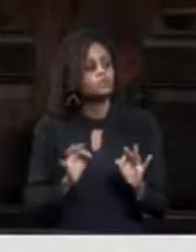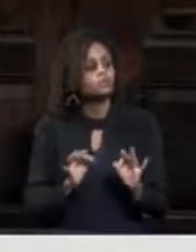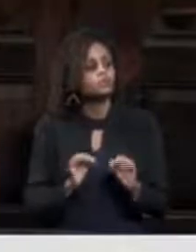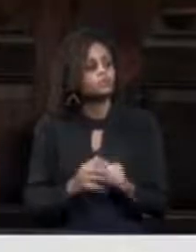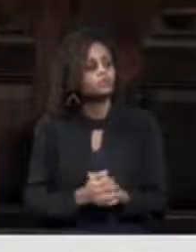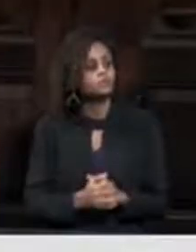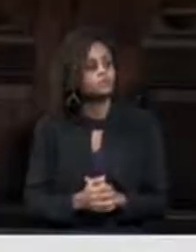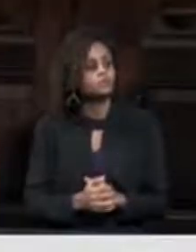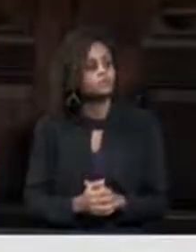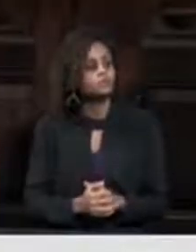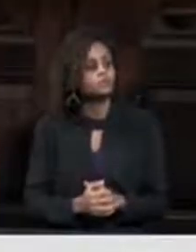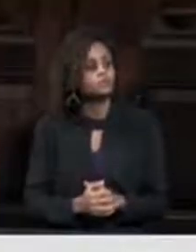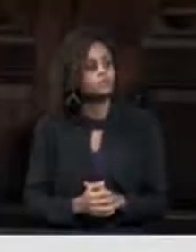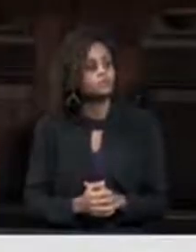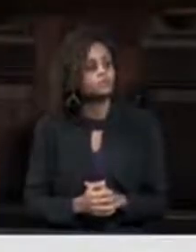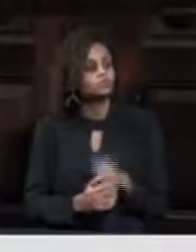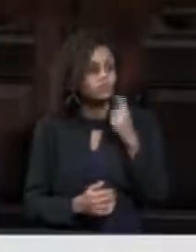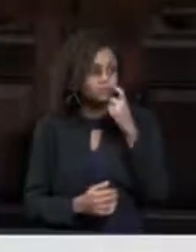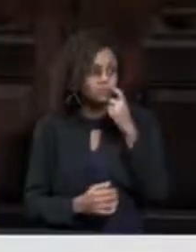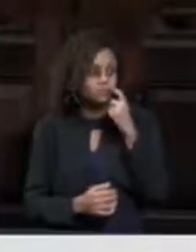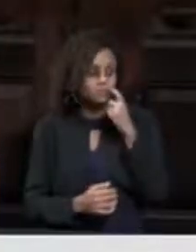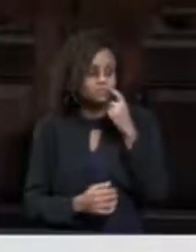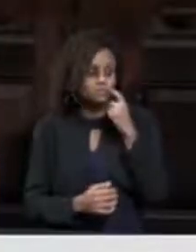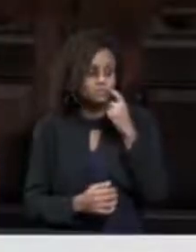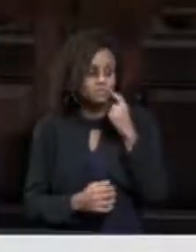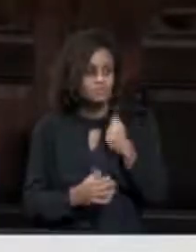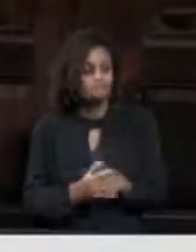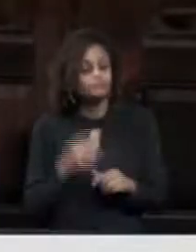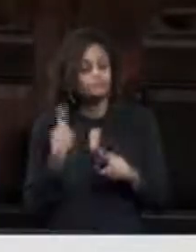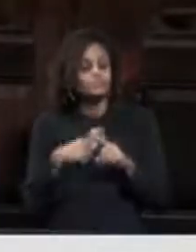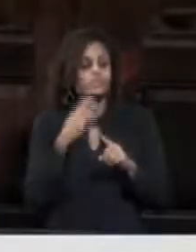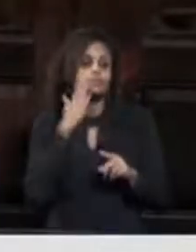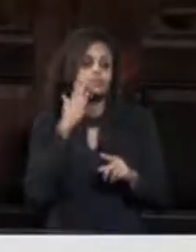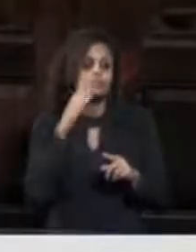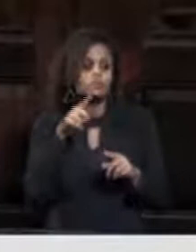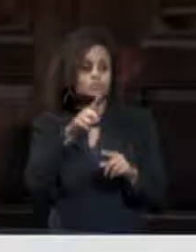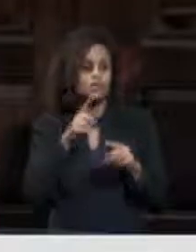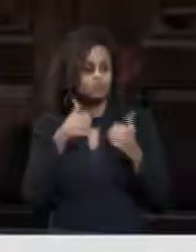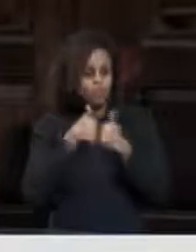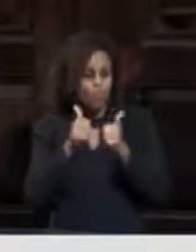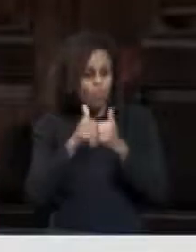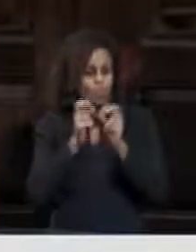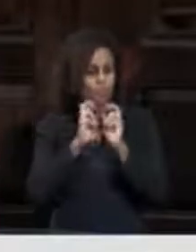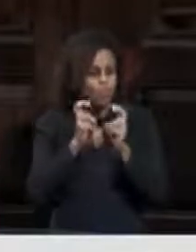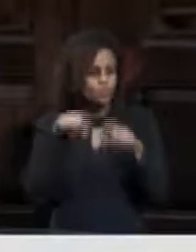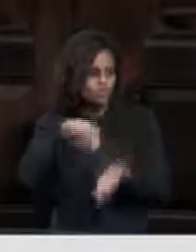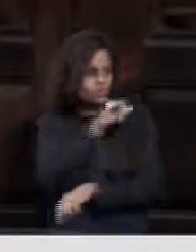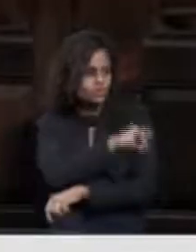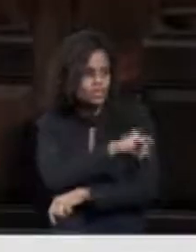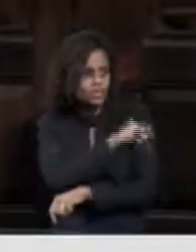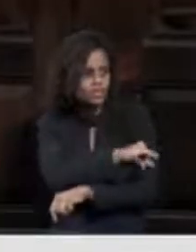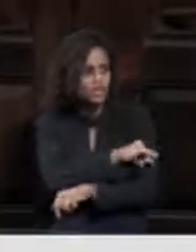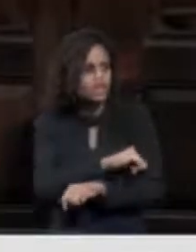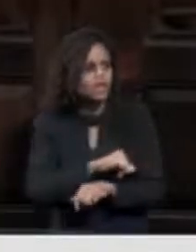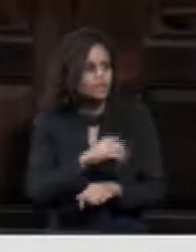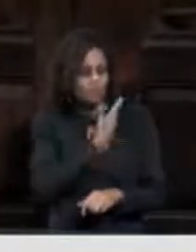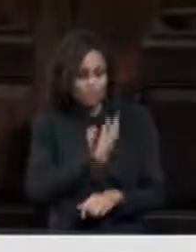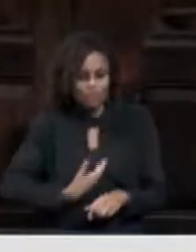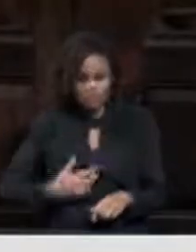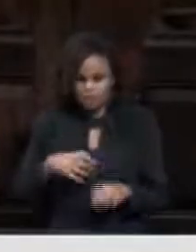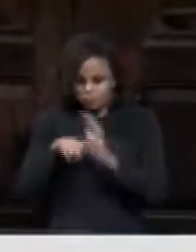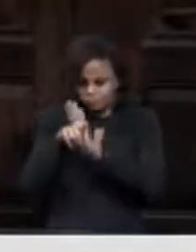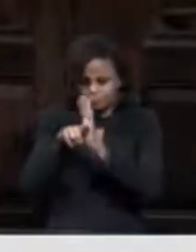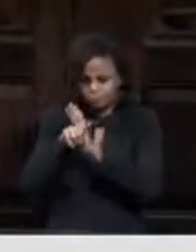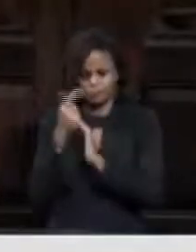público, que sabemos está entregue à vontade dos empresários, dos lucros, à vontade do lucro